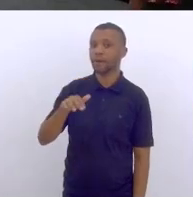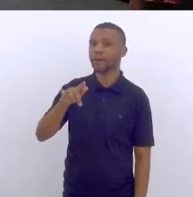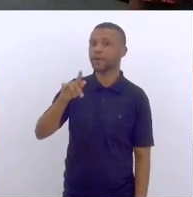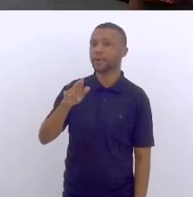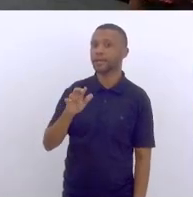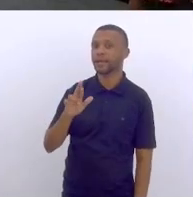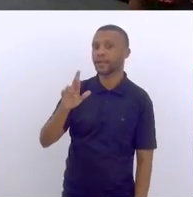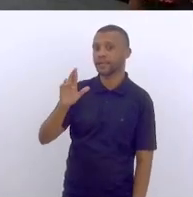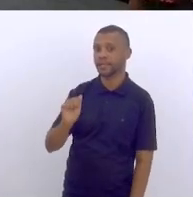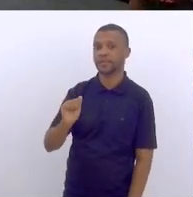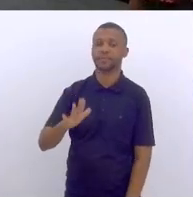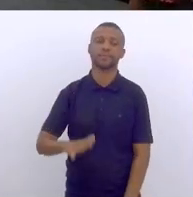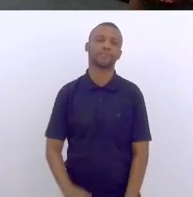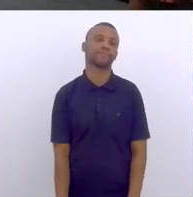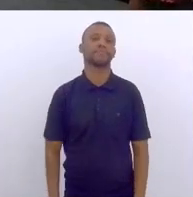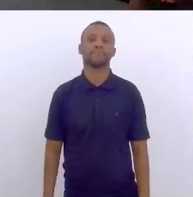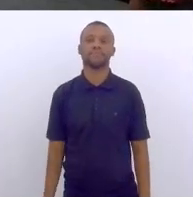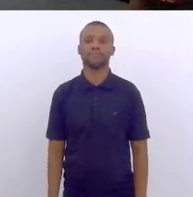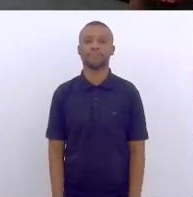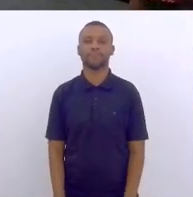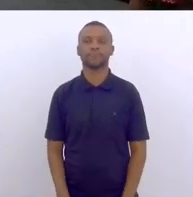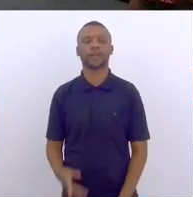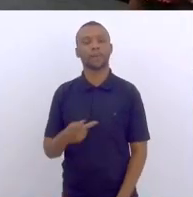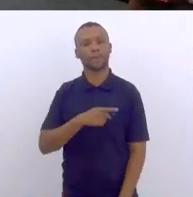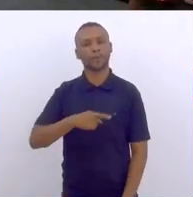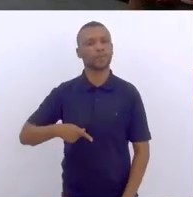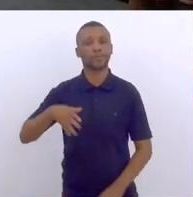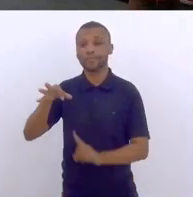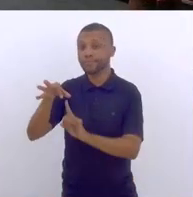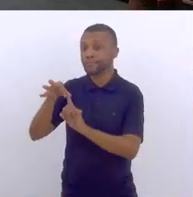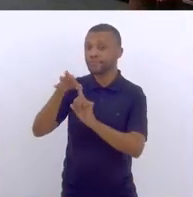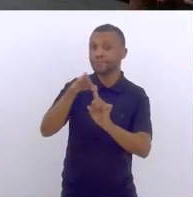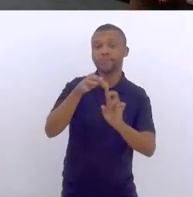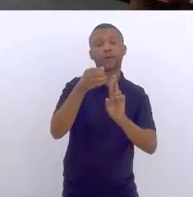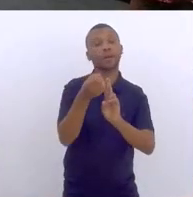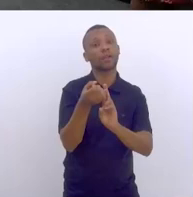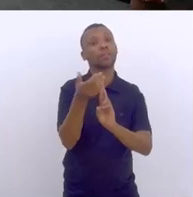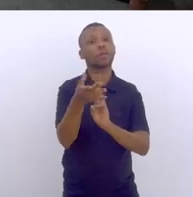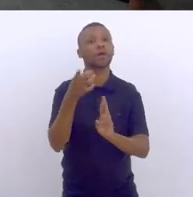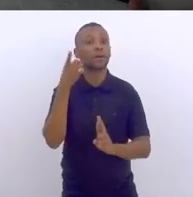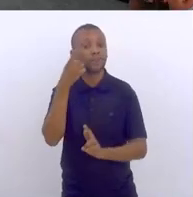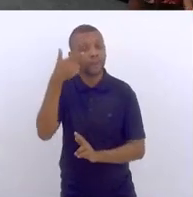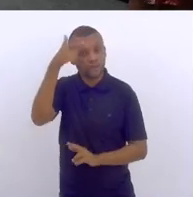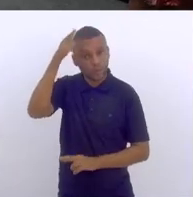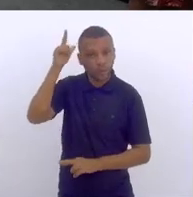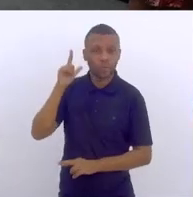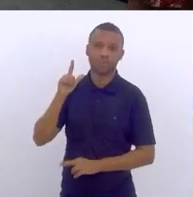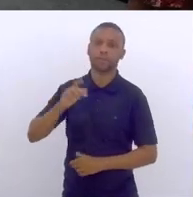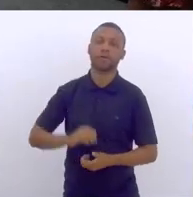Deputado Chiquinho da Mangueira. Presidência designa relator, deputado Luiz Paulo.